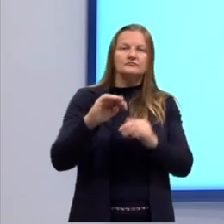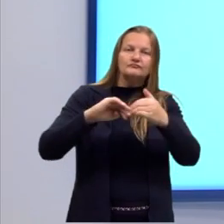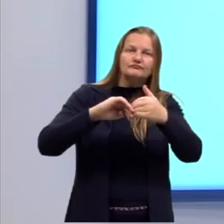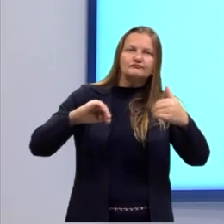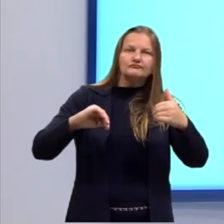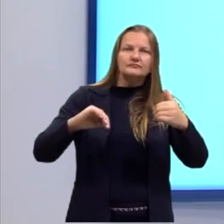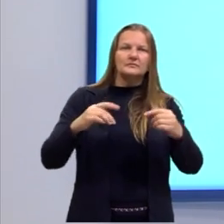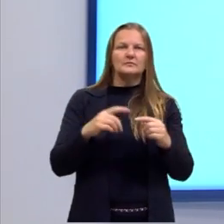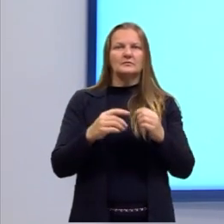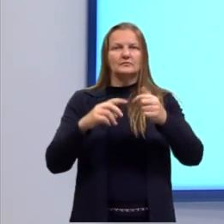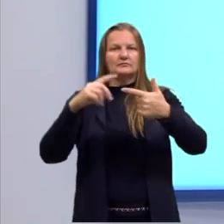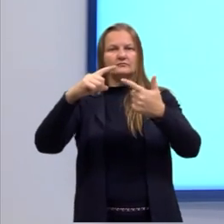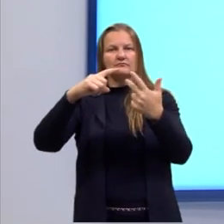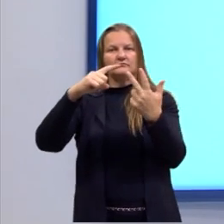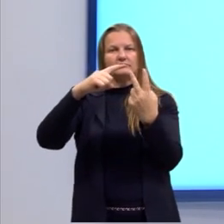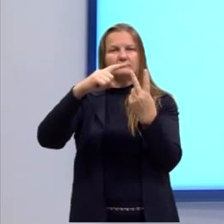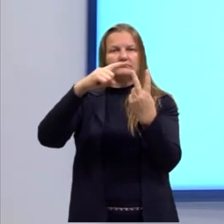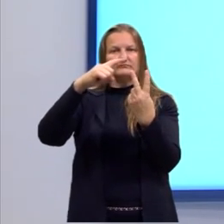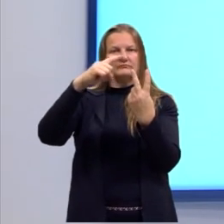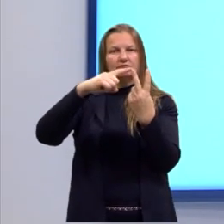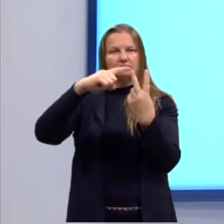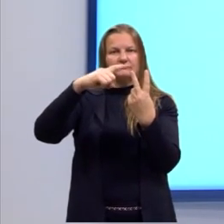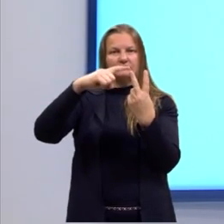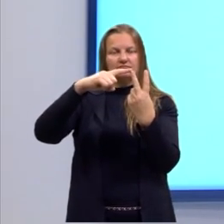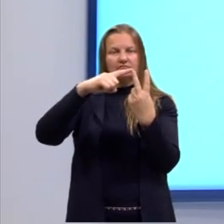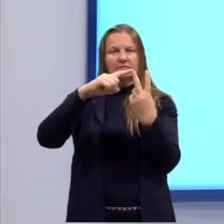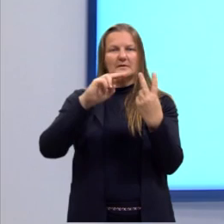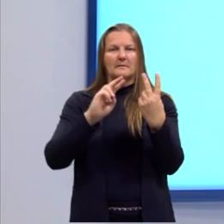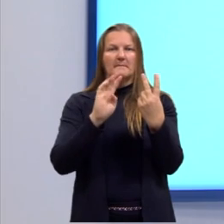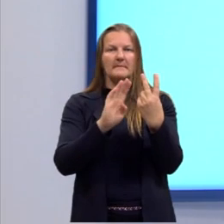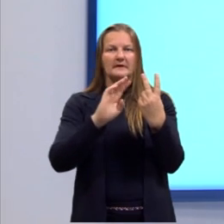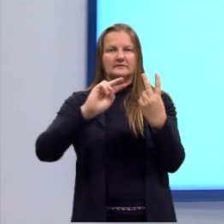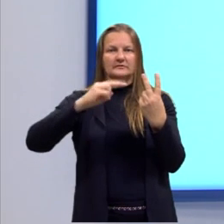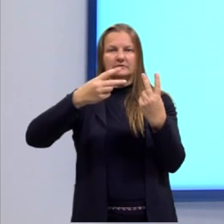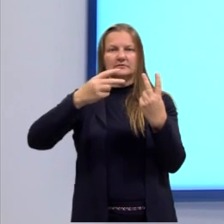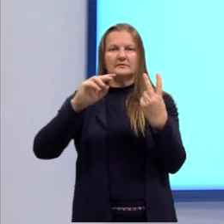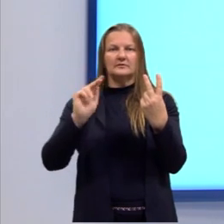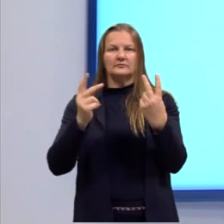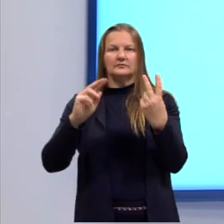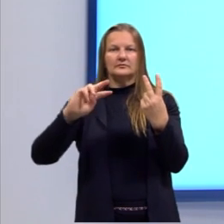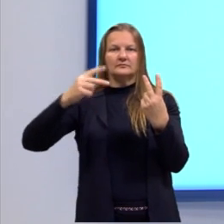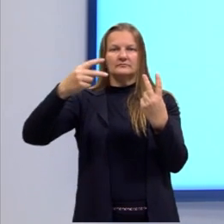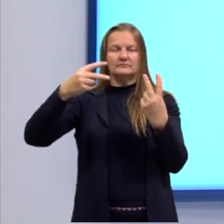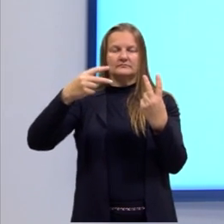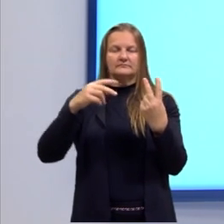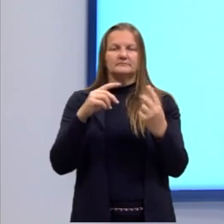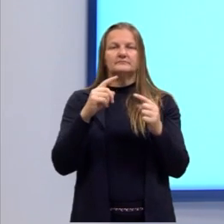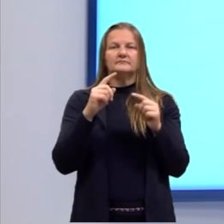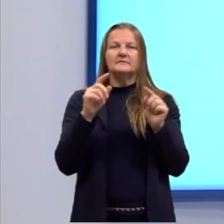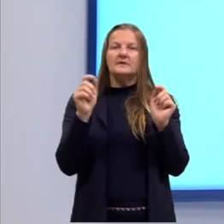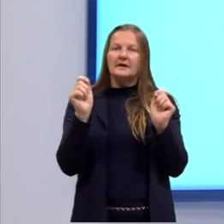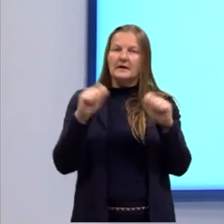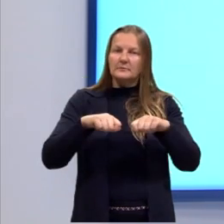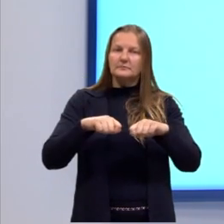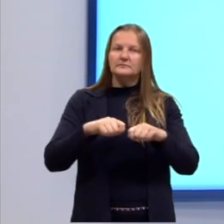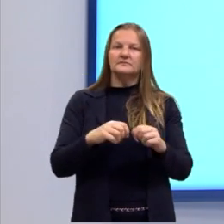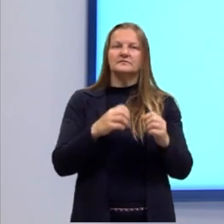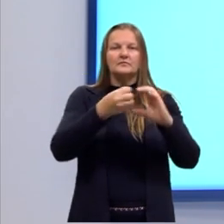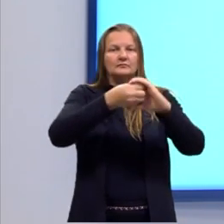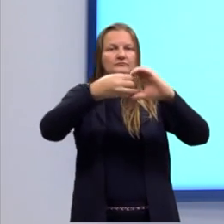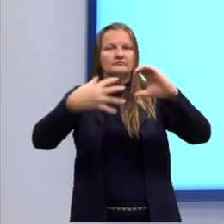representada pela raiz quadrada de base ao quadrado mais altura ao quadrado são essas